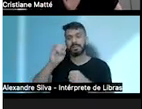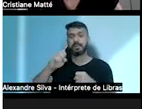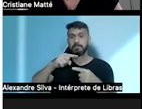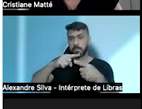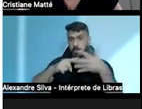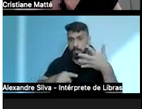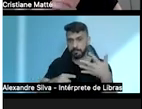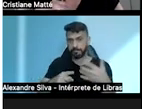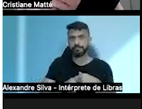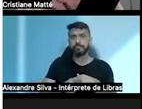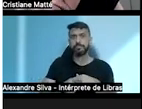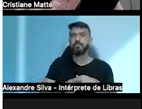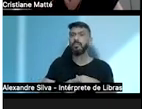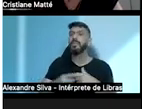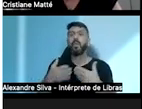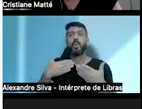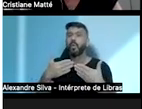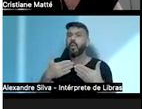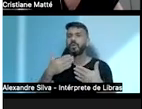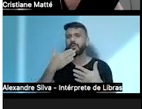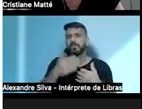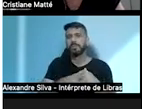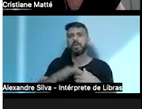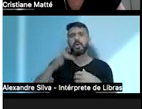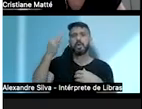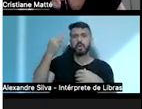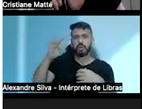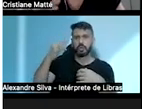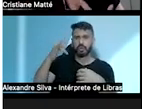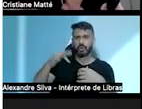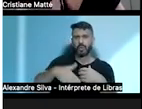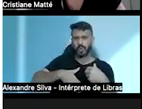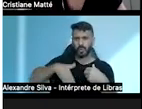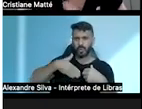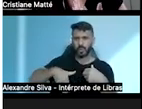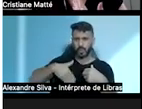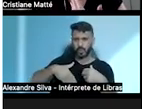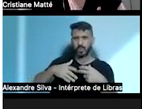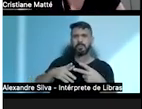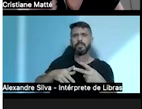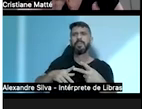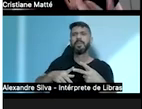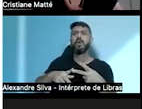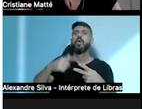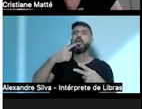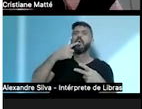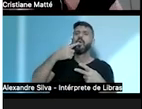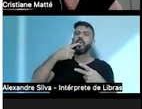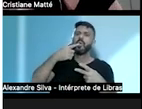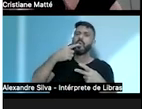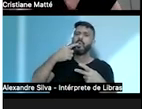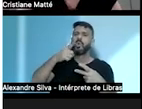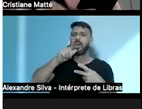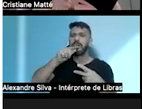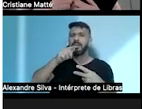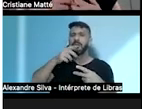sintomas. Qualquer tipo, por exemplo, de dor, uma dor abdominal, ou claro, né, tem algum vazamento de líquido, obviamente ela tem que